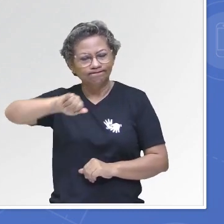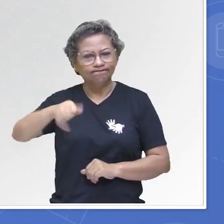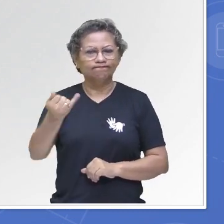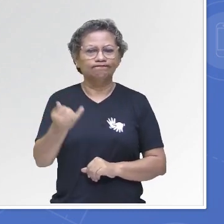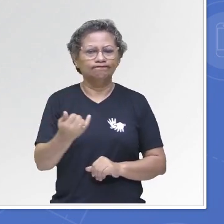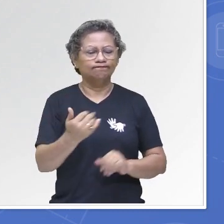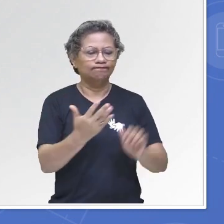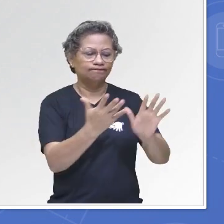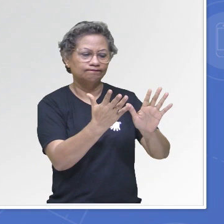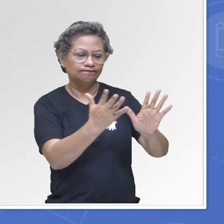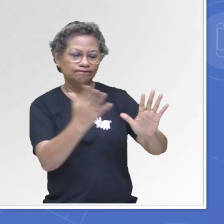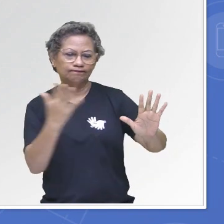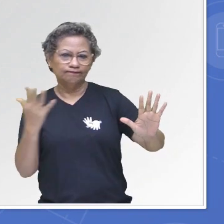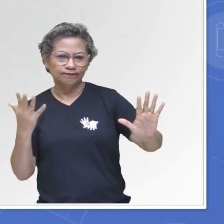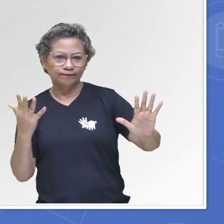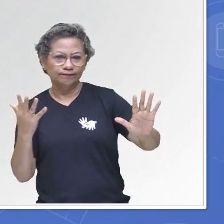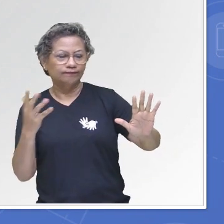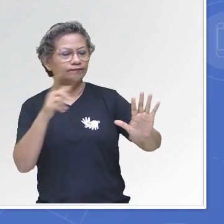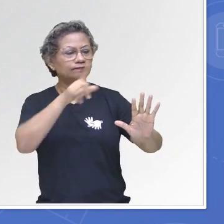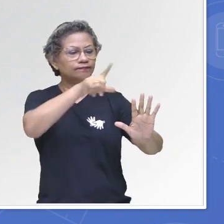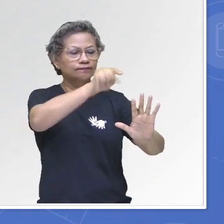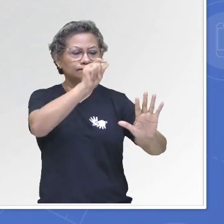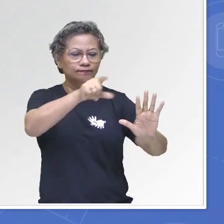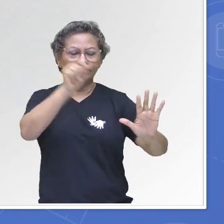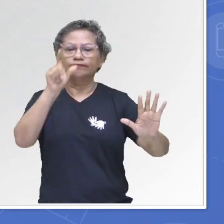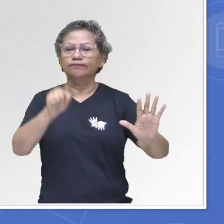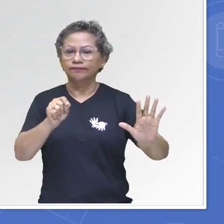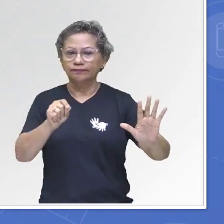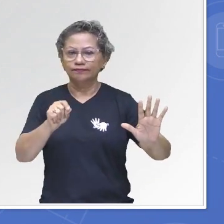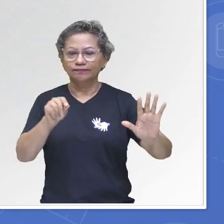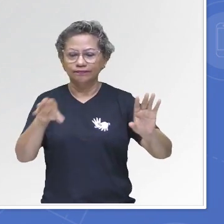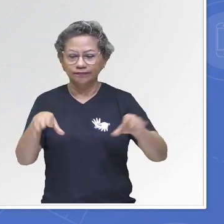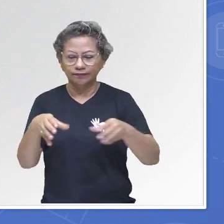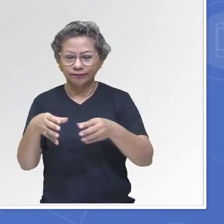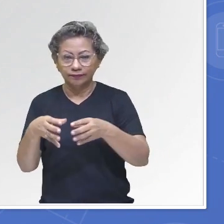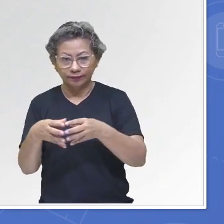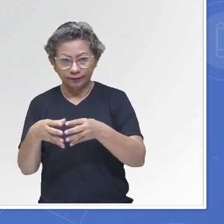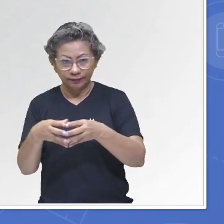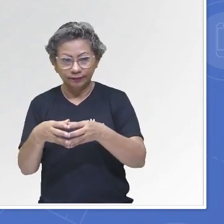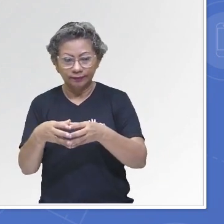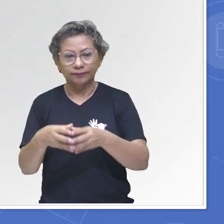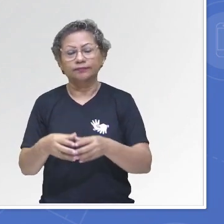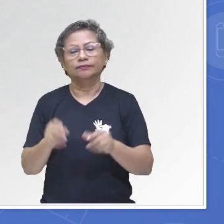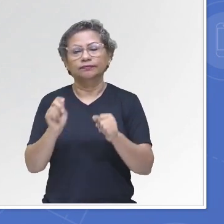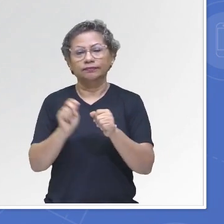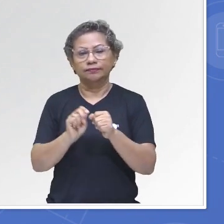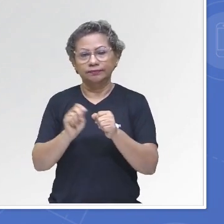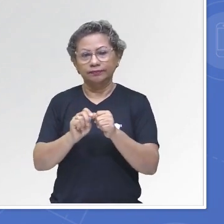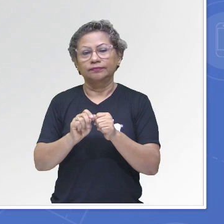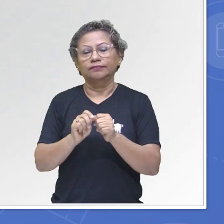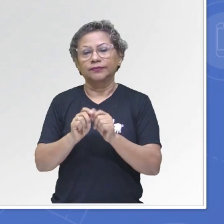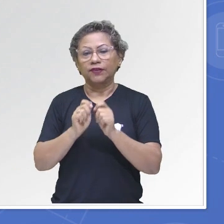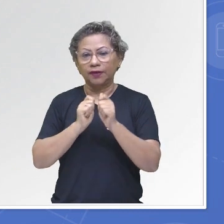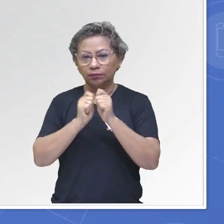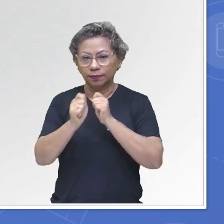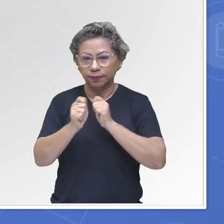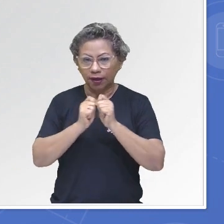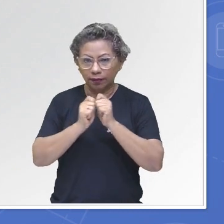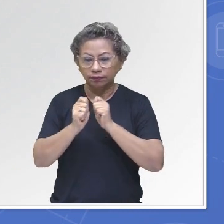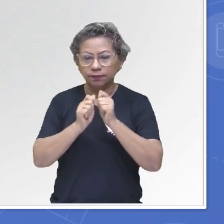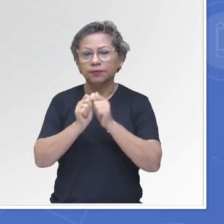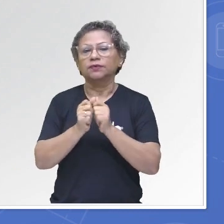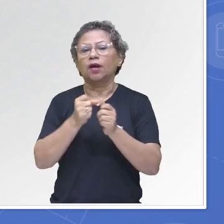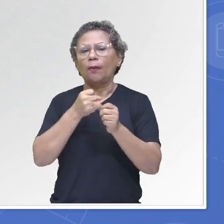uma quantidade a critério dele, né? E a partir dessa quantidade, ele foi entrevistando quem estava